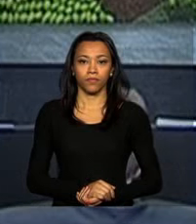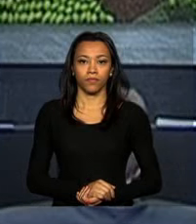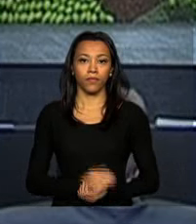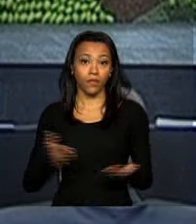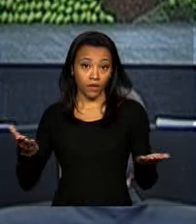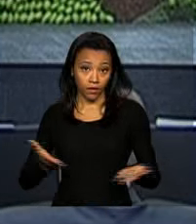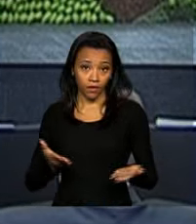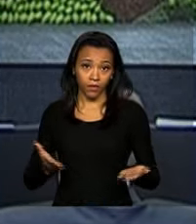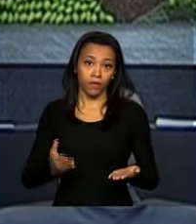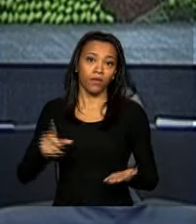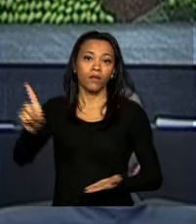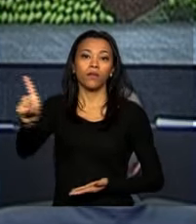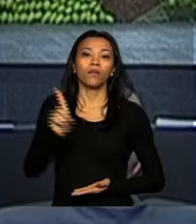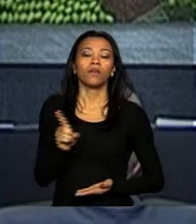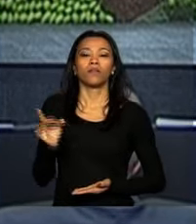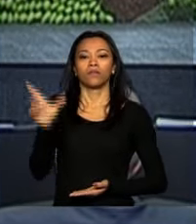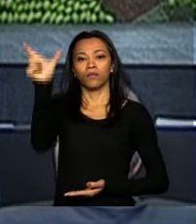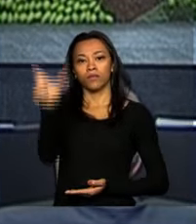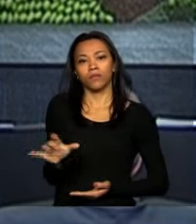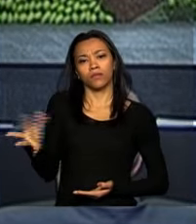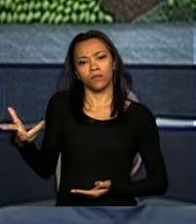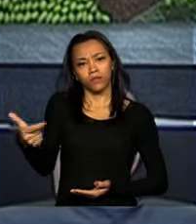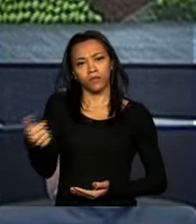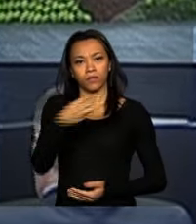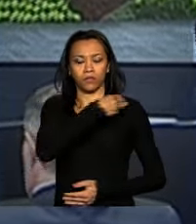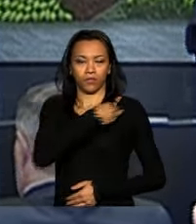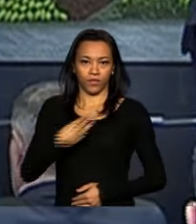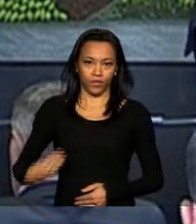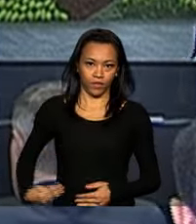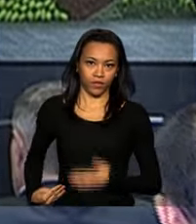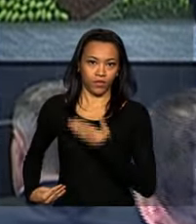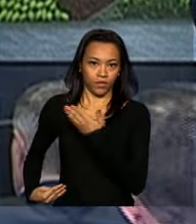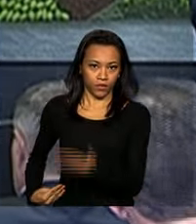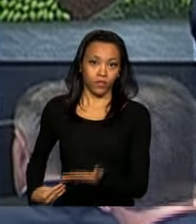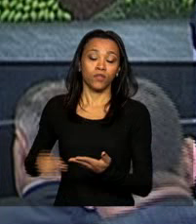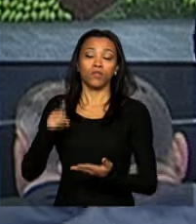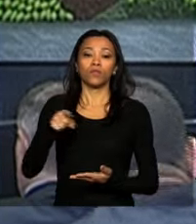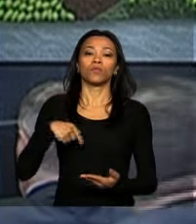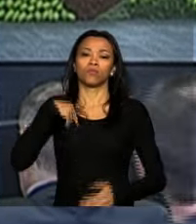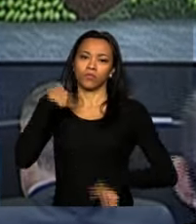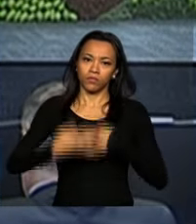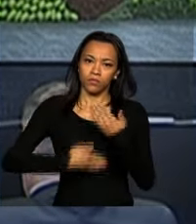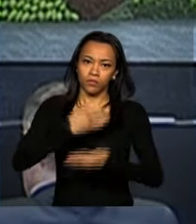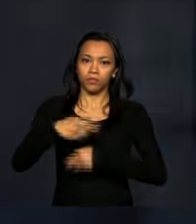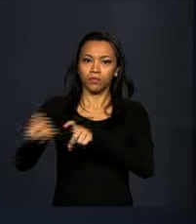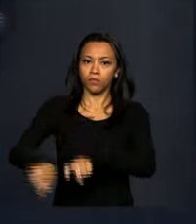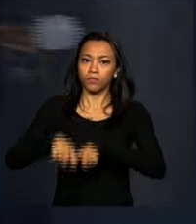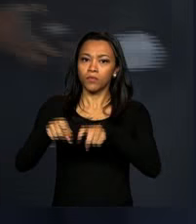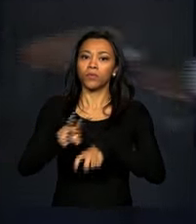Ouviremos agora o excelentíssimo senhor ministro de Estado do Desenvolvimento Agrário, Patrus Ananias.